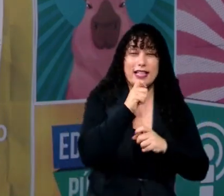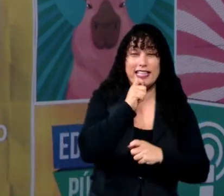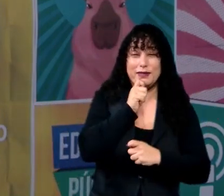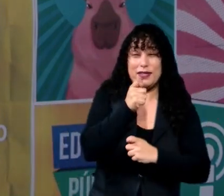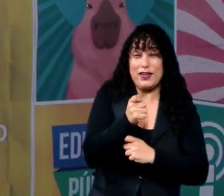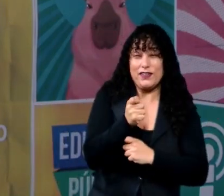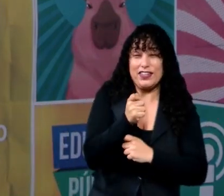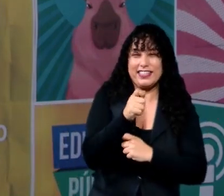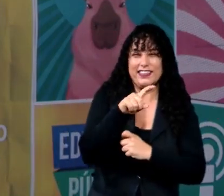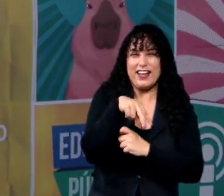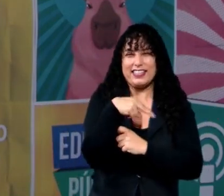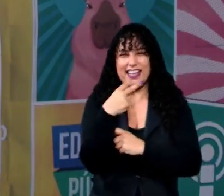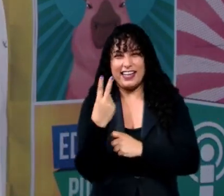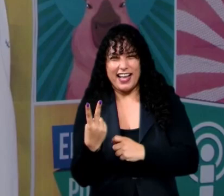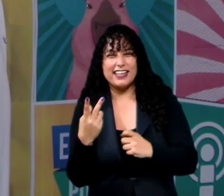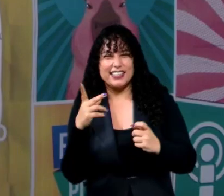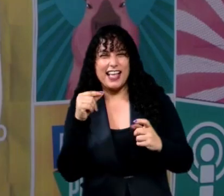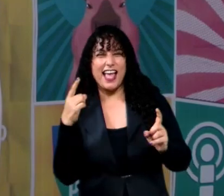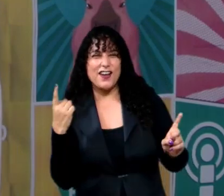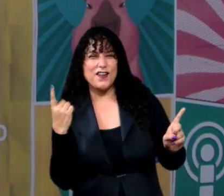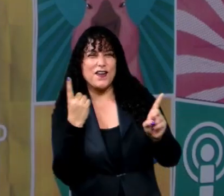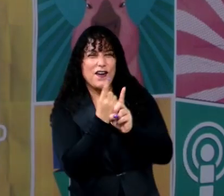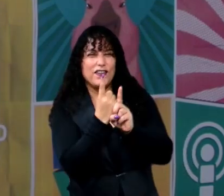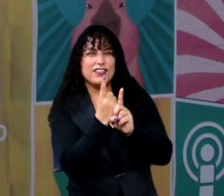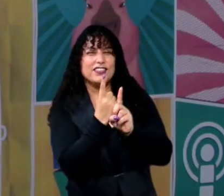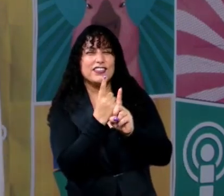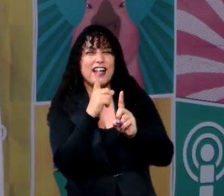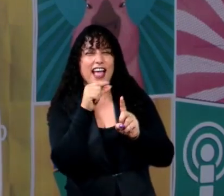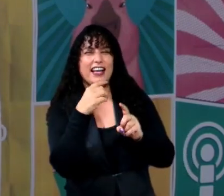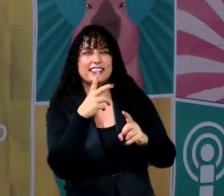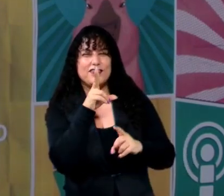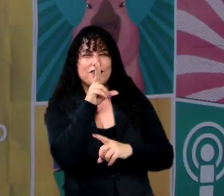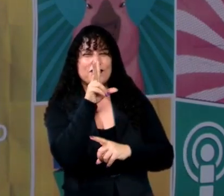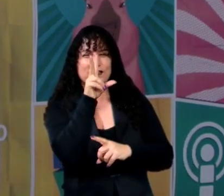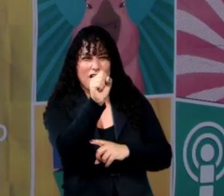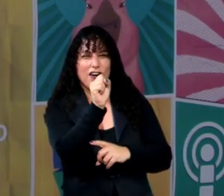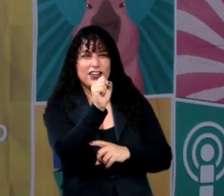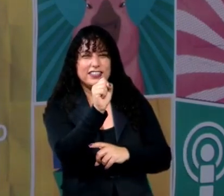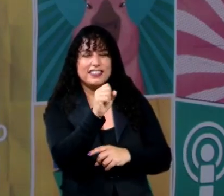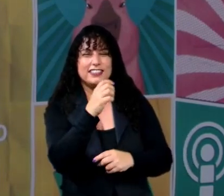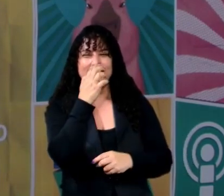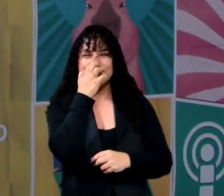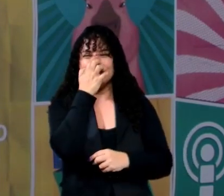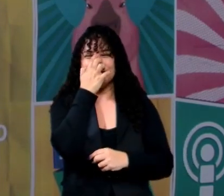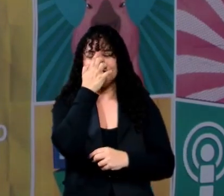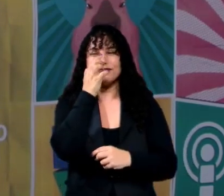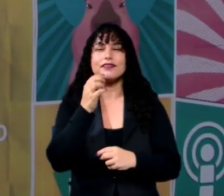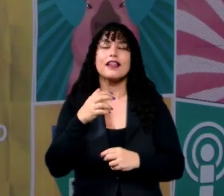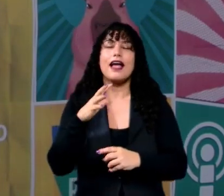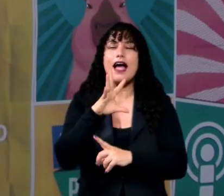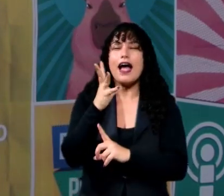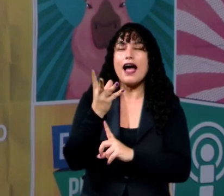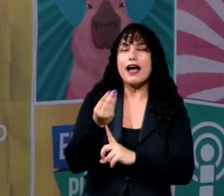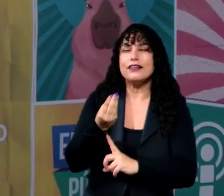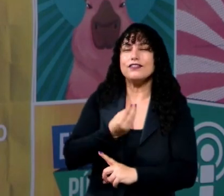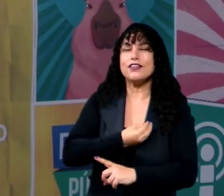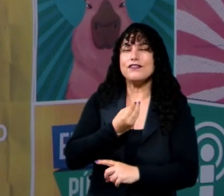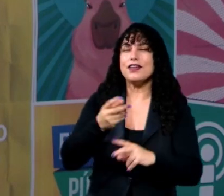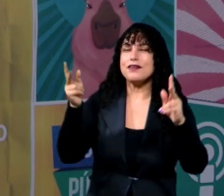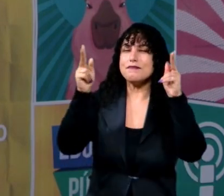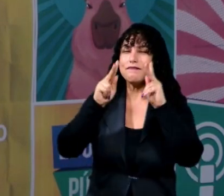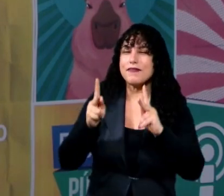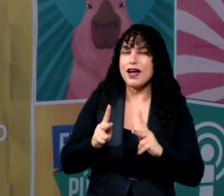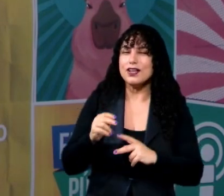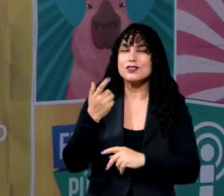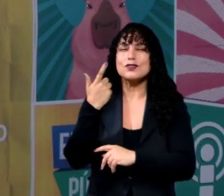cai, porque é assim que é o encontro, né? Ele é bem intenso. A arte de viver em paz com os